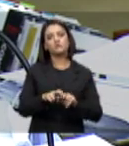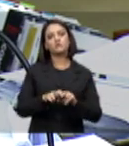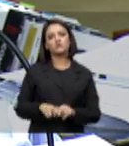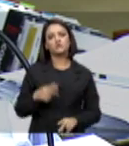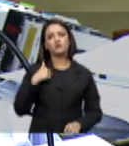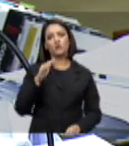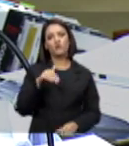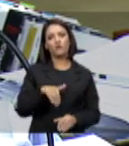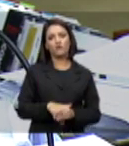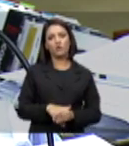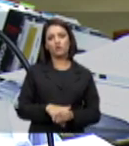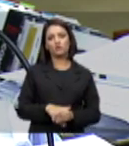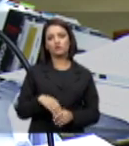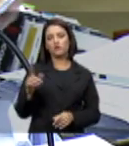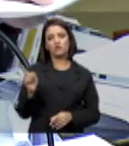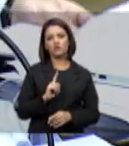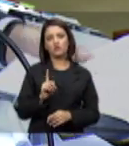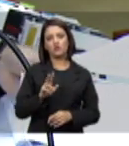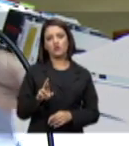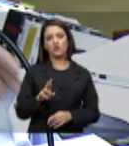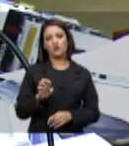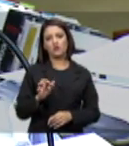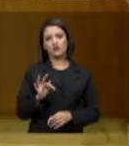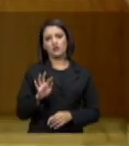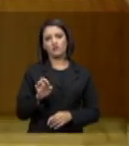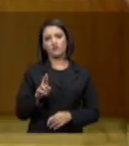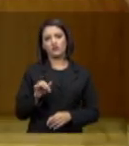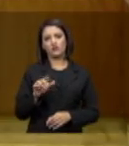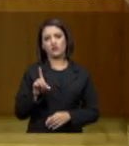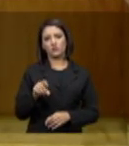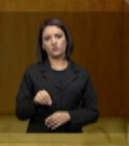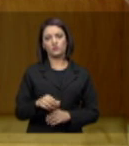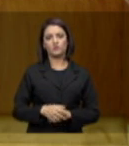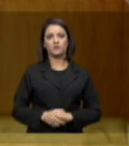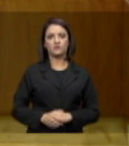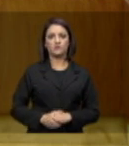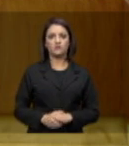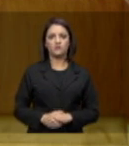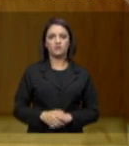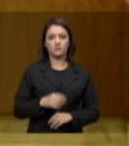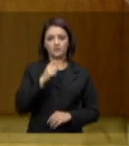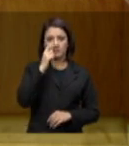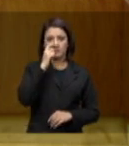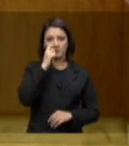eu volto pelo não referendo da medida concedida a